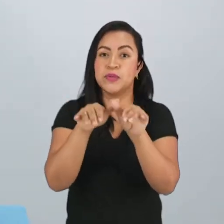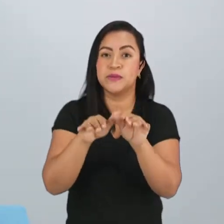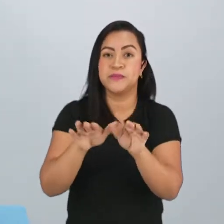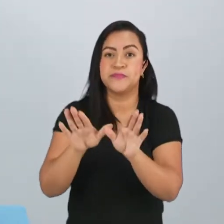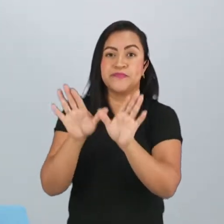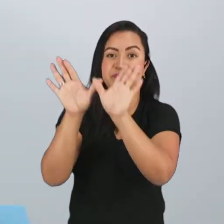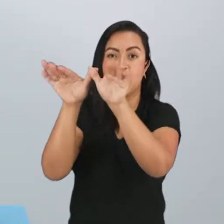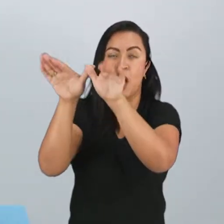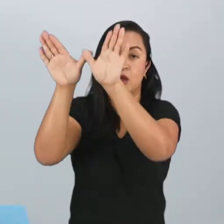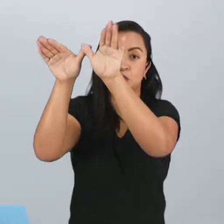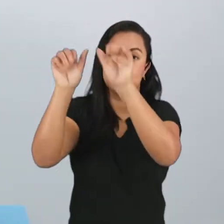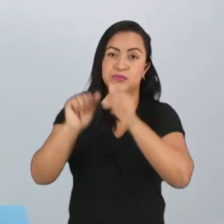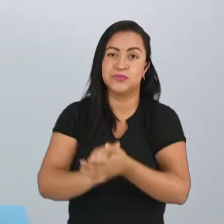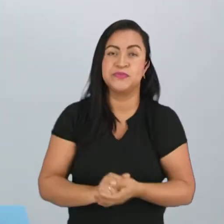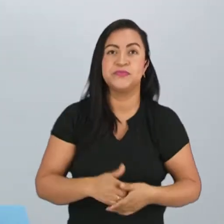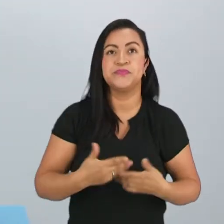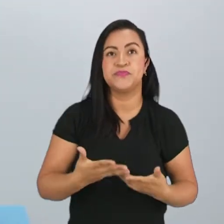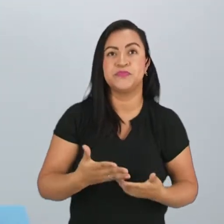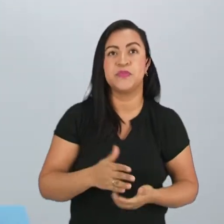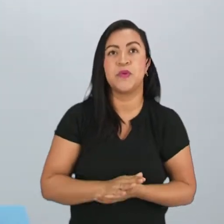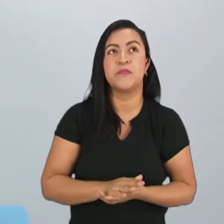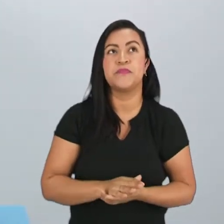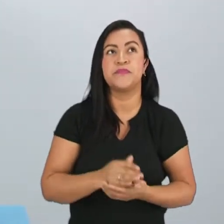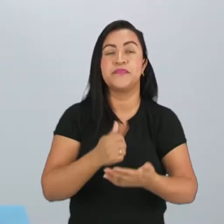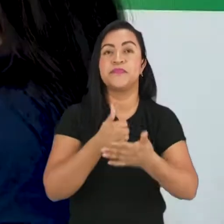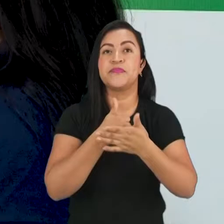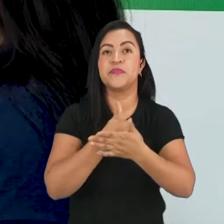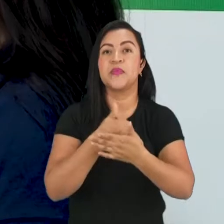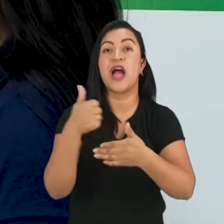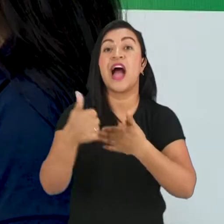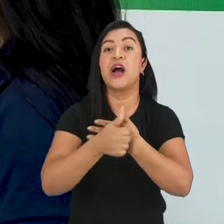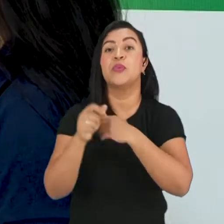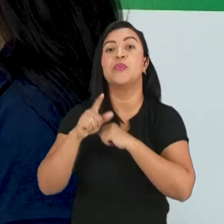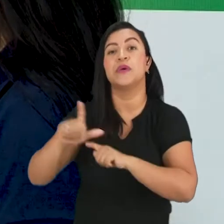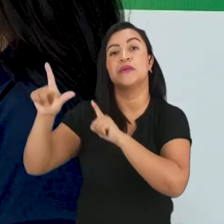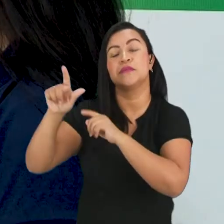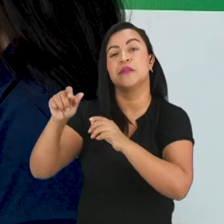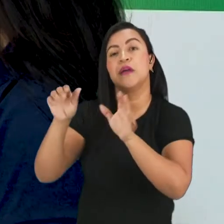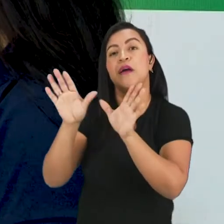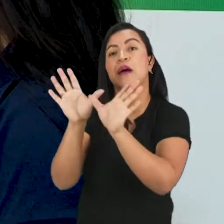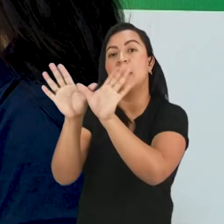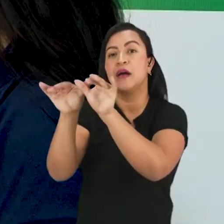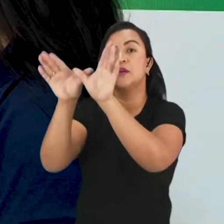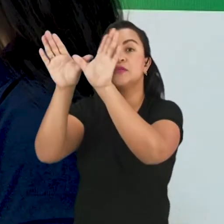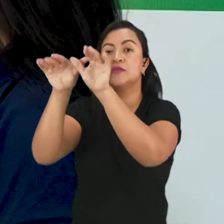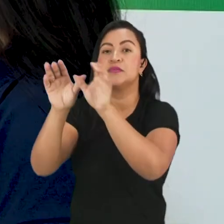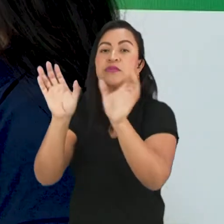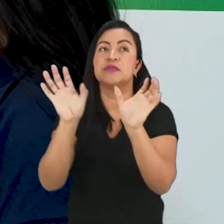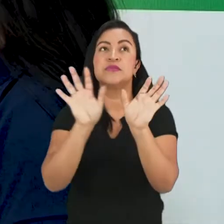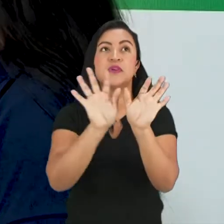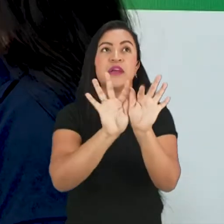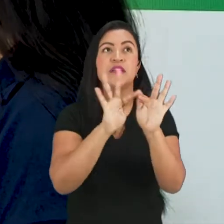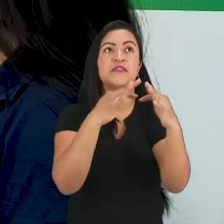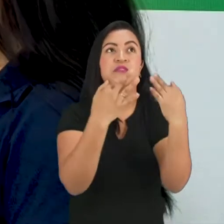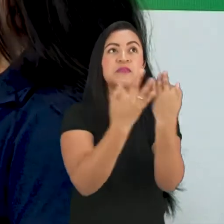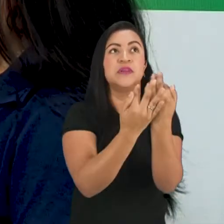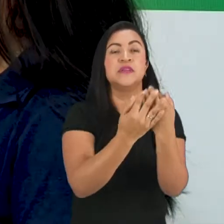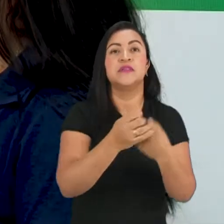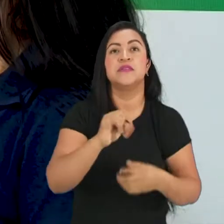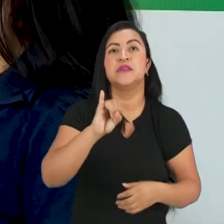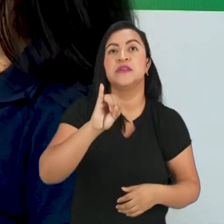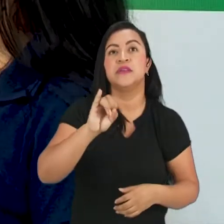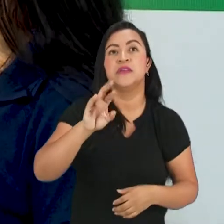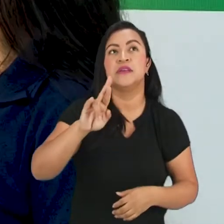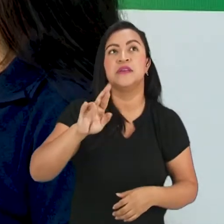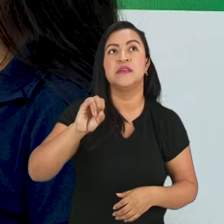artigo. Acompanha comigo aqui, vamos lá. A andorinha é um pássaro migratório da família dos hirundíneos, formada